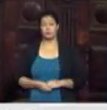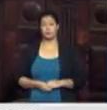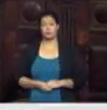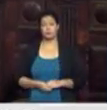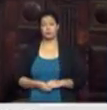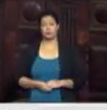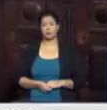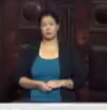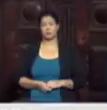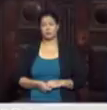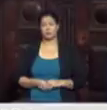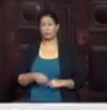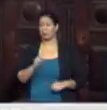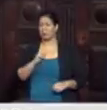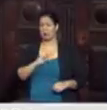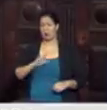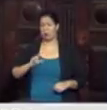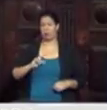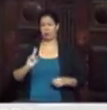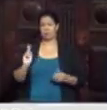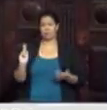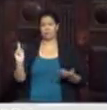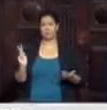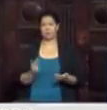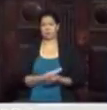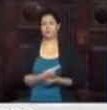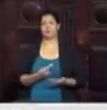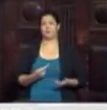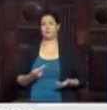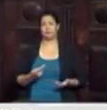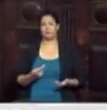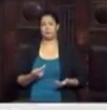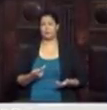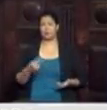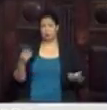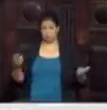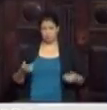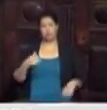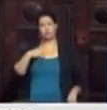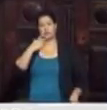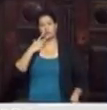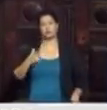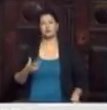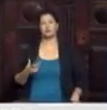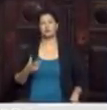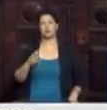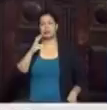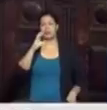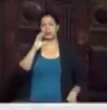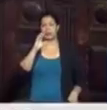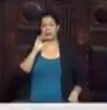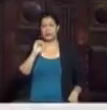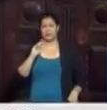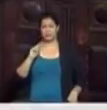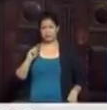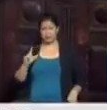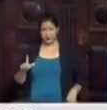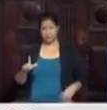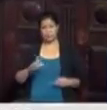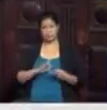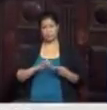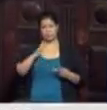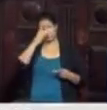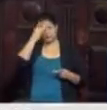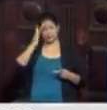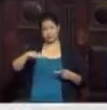não foi um golpe, hoje falam, civil, militar e empresarial,